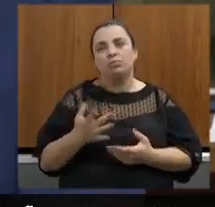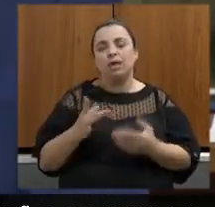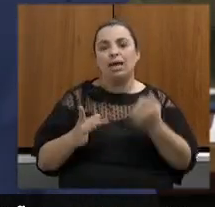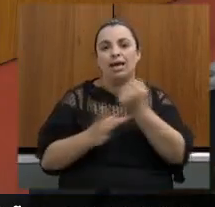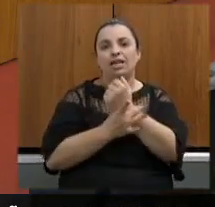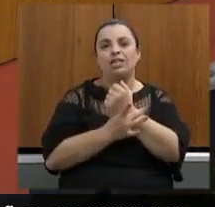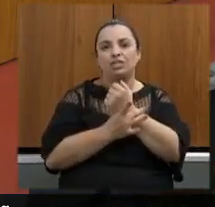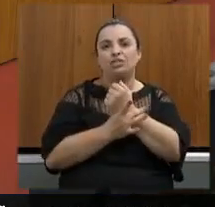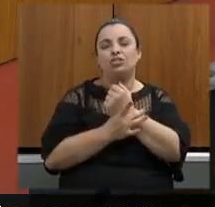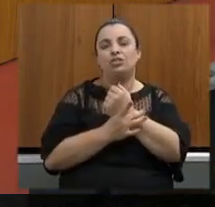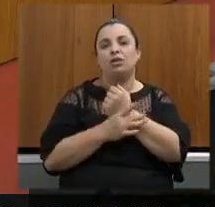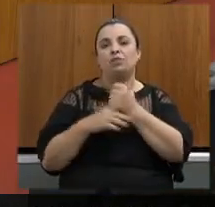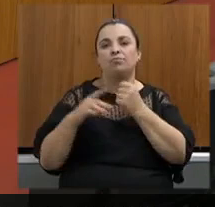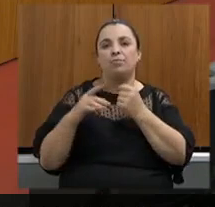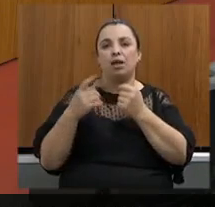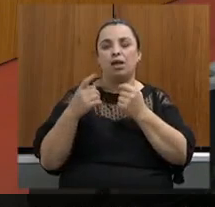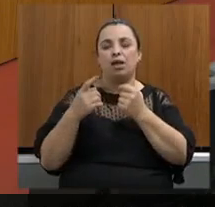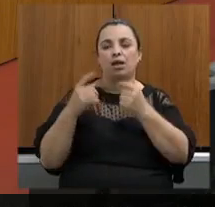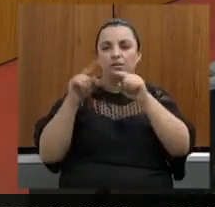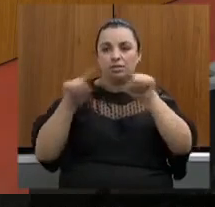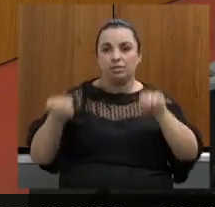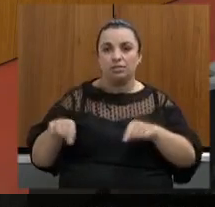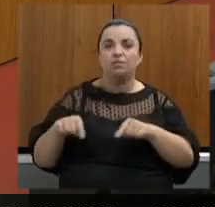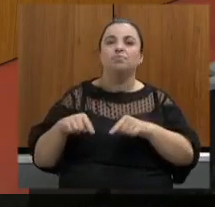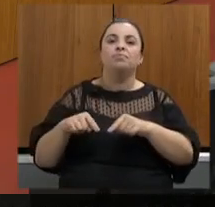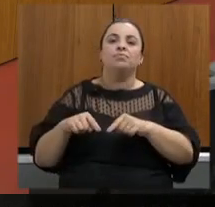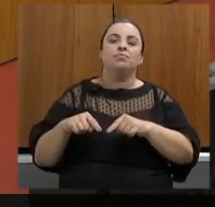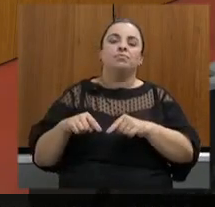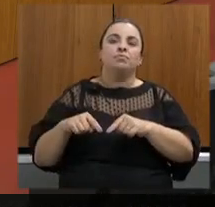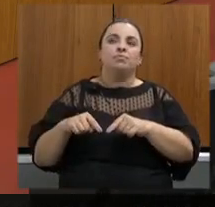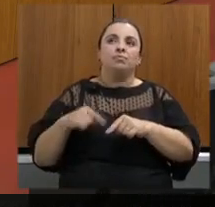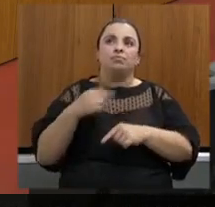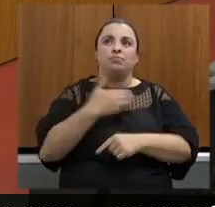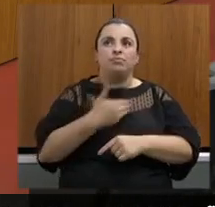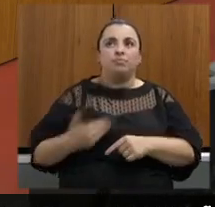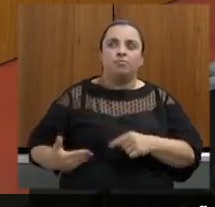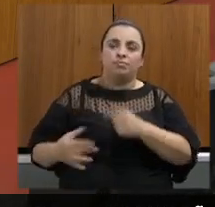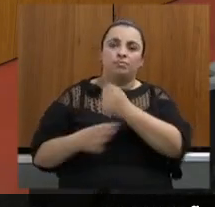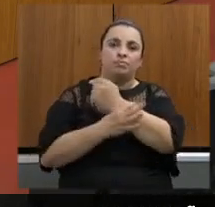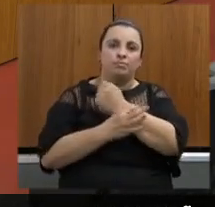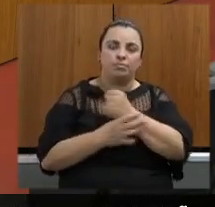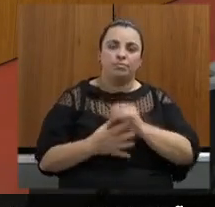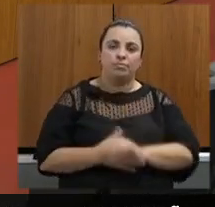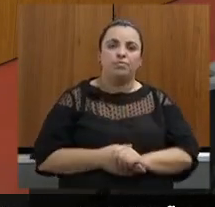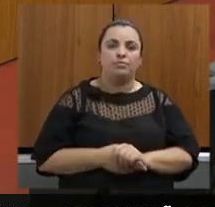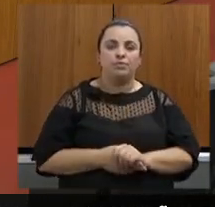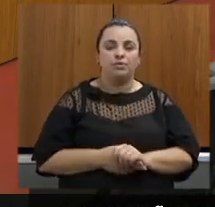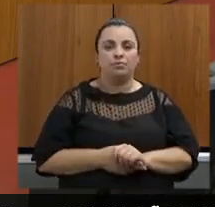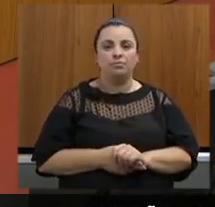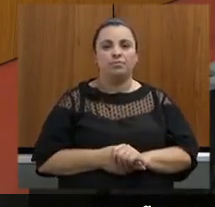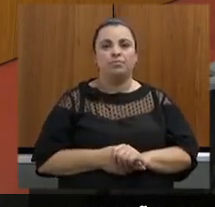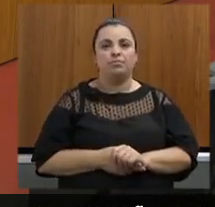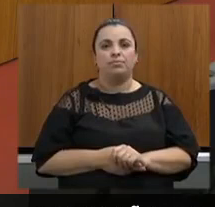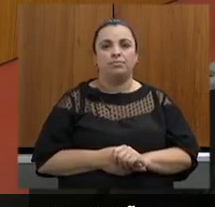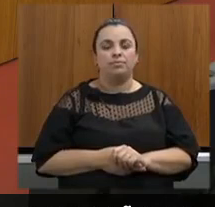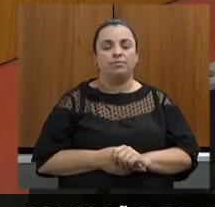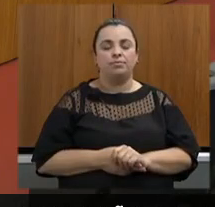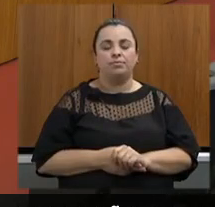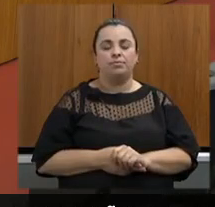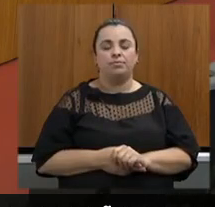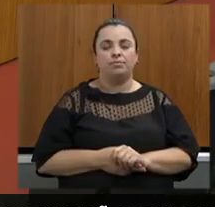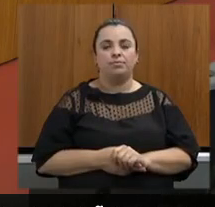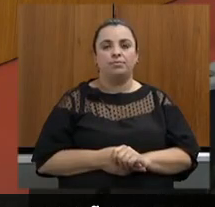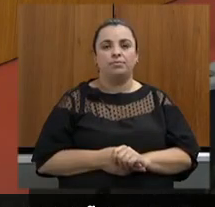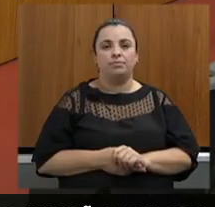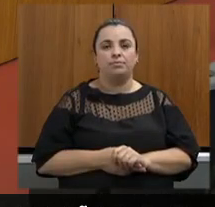obrigado querido Presidente um tempo sereio diria que os nas duas horas Ok os